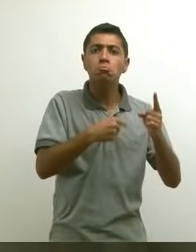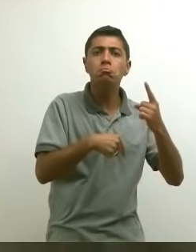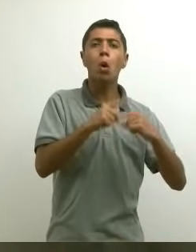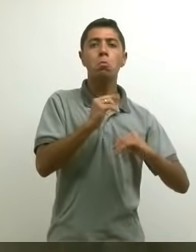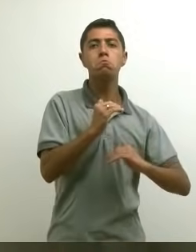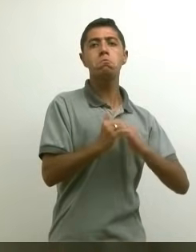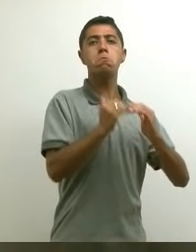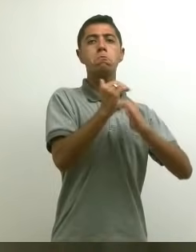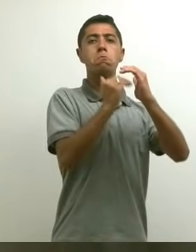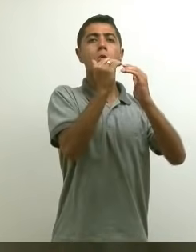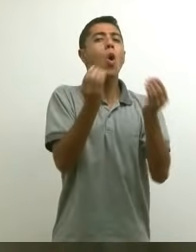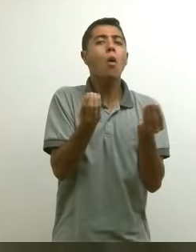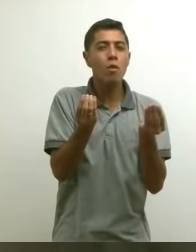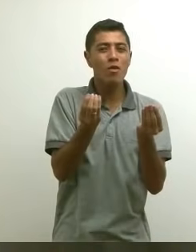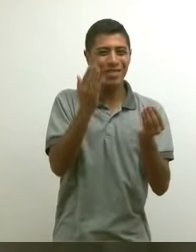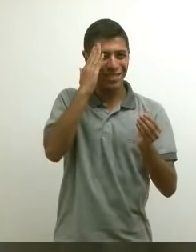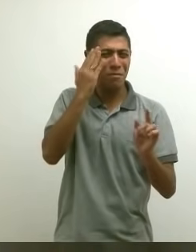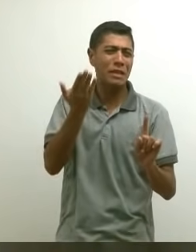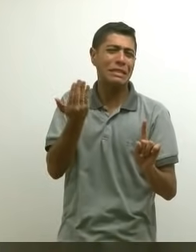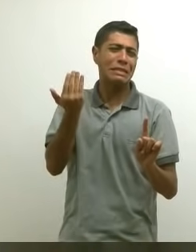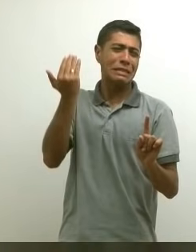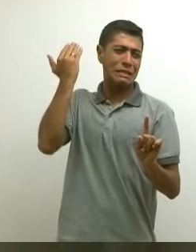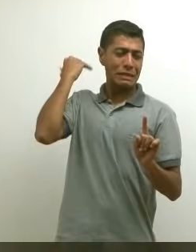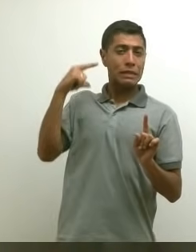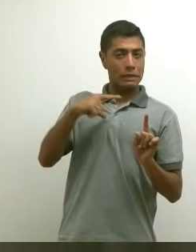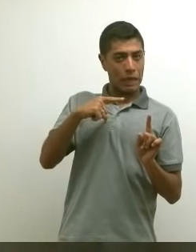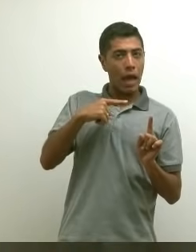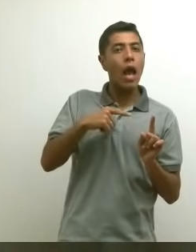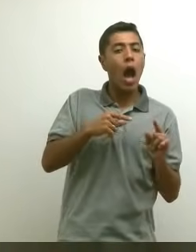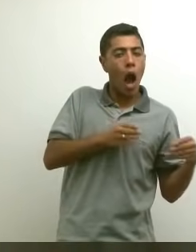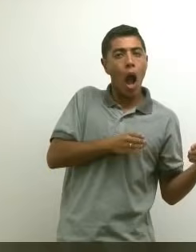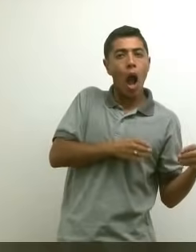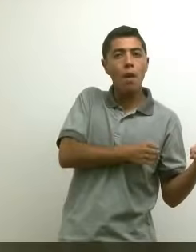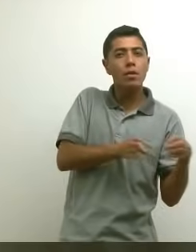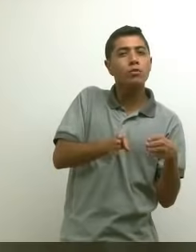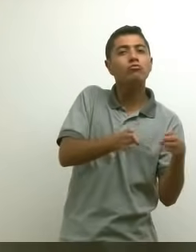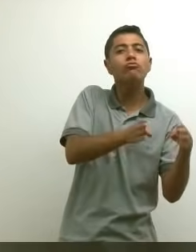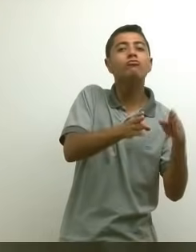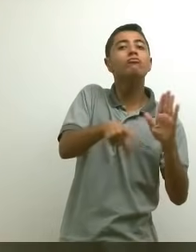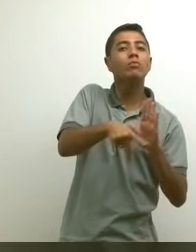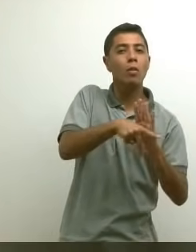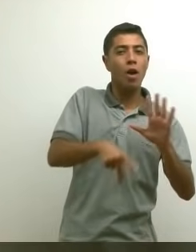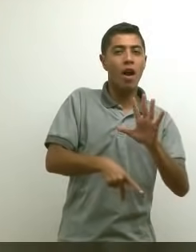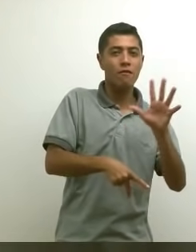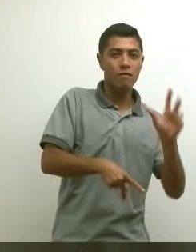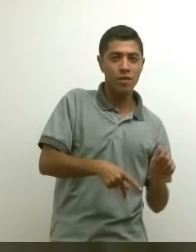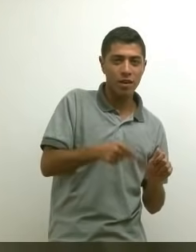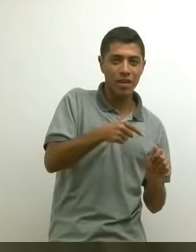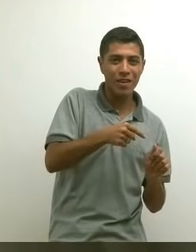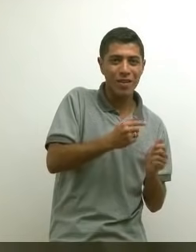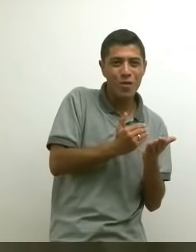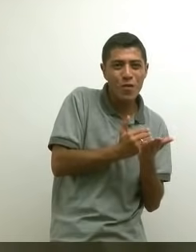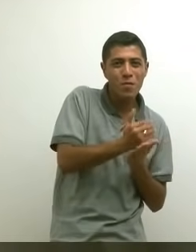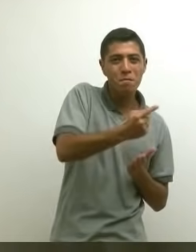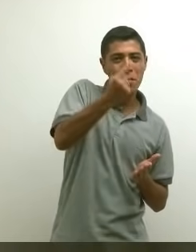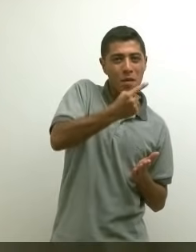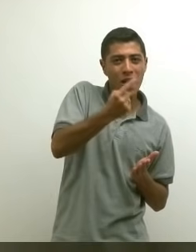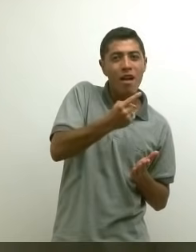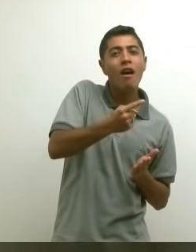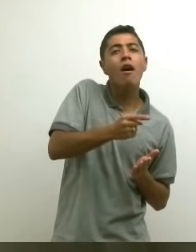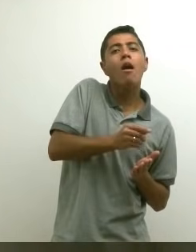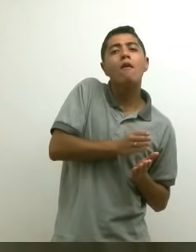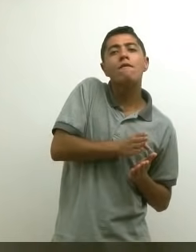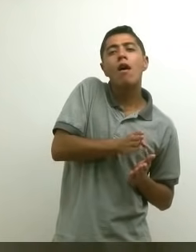todos os continentes e nesse caminho dos hominídeos que a gente vai percebendo por exemplo